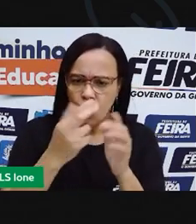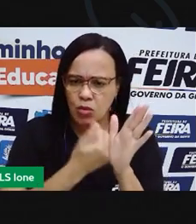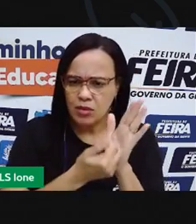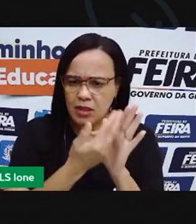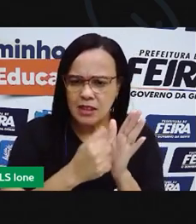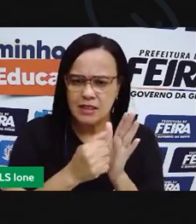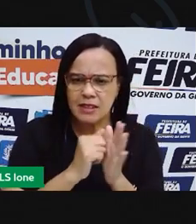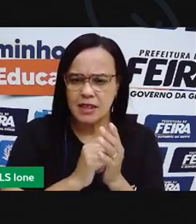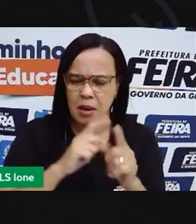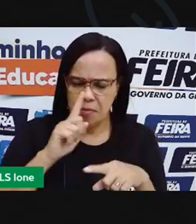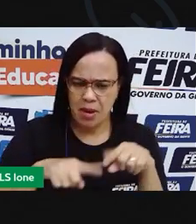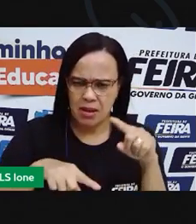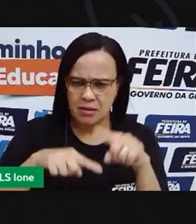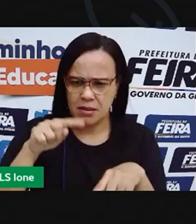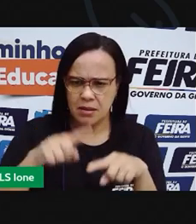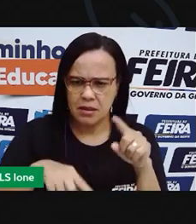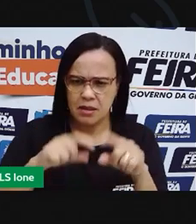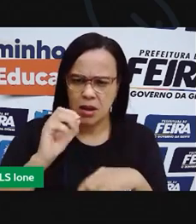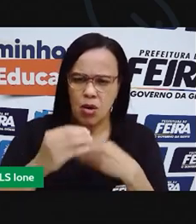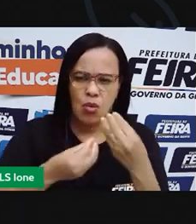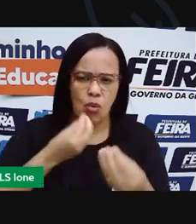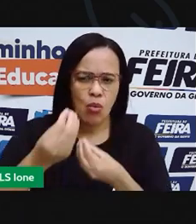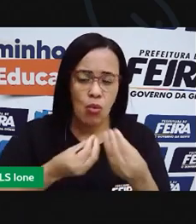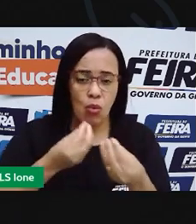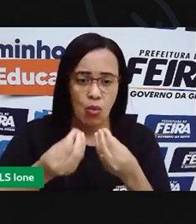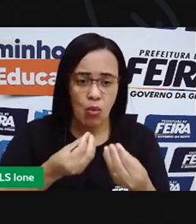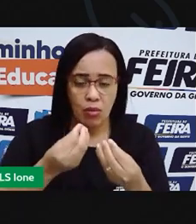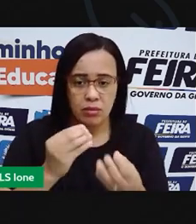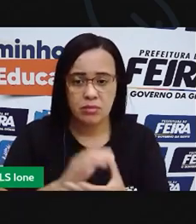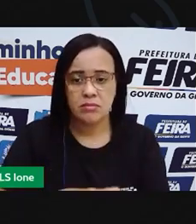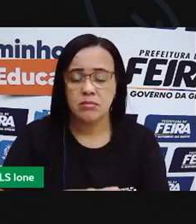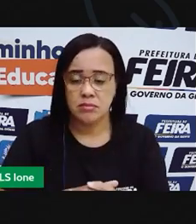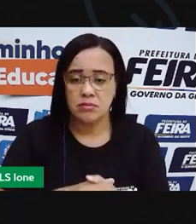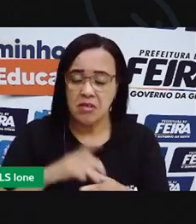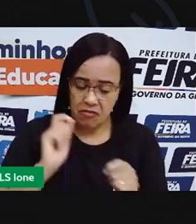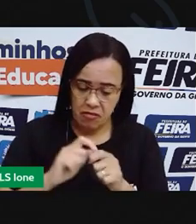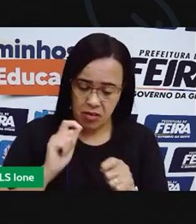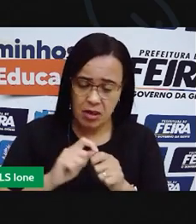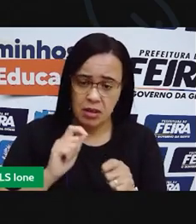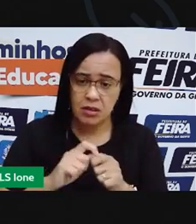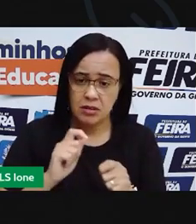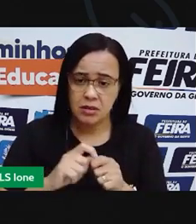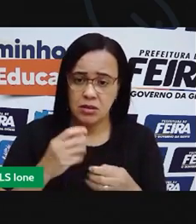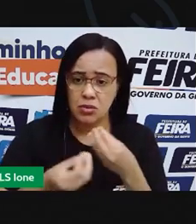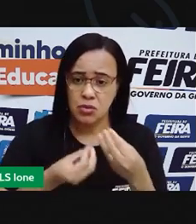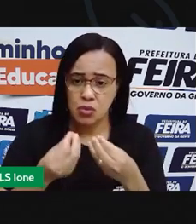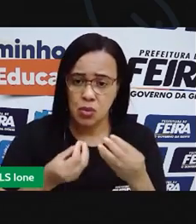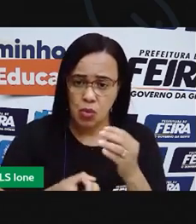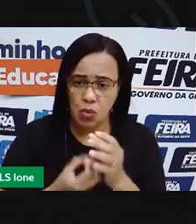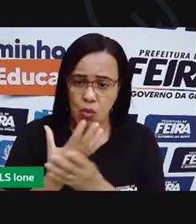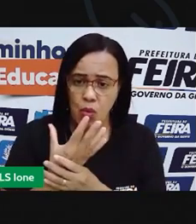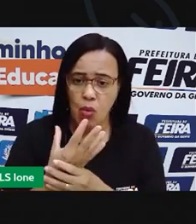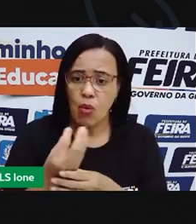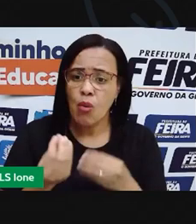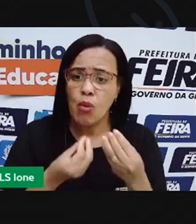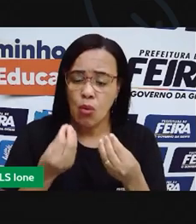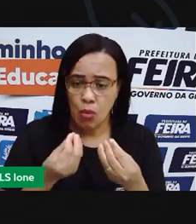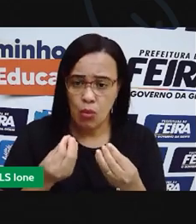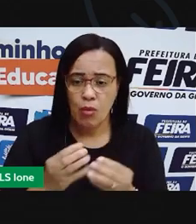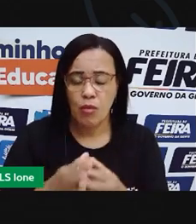que tipo de material. Com que tipo de material ele foi feito, tá certo? Agora vamos